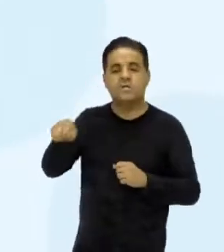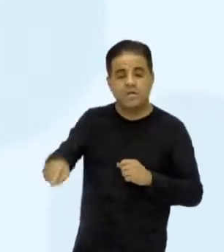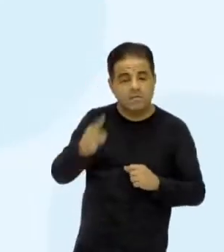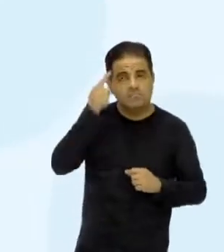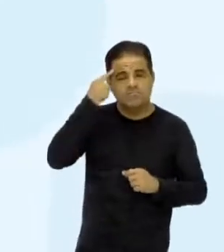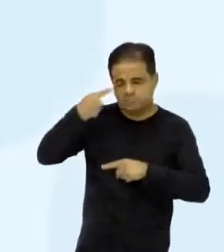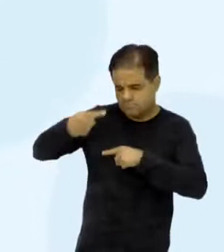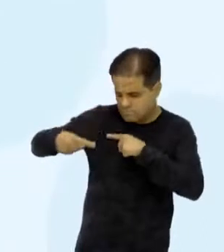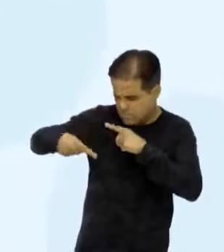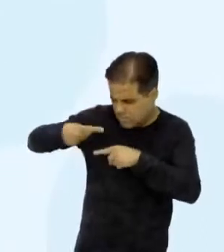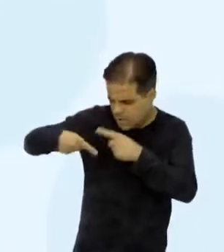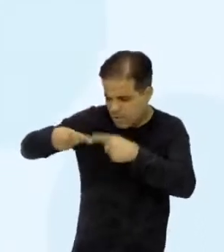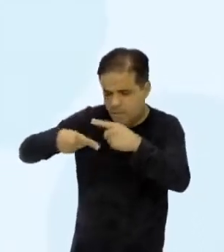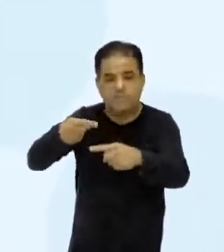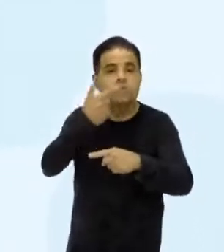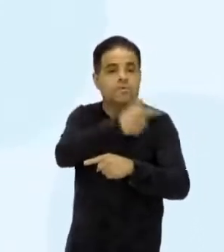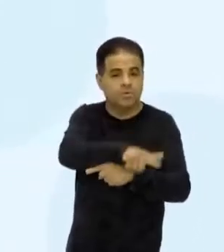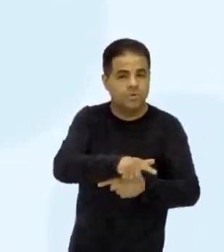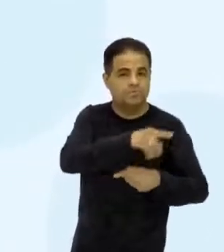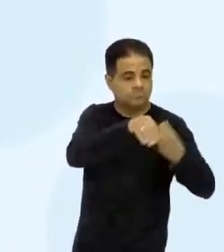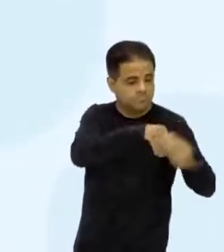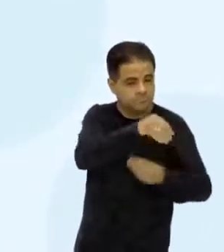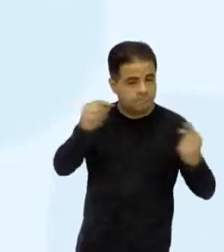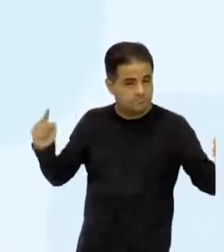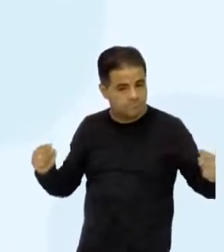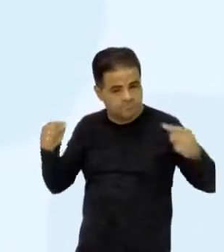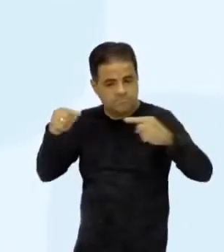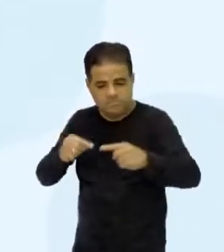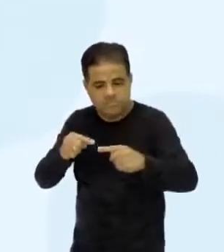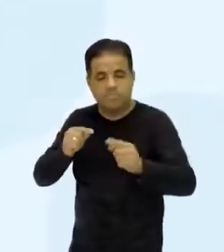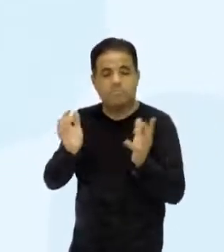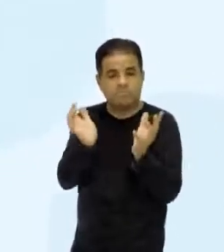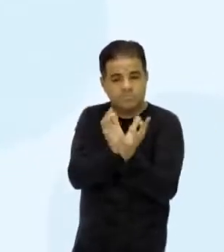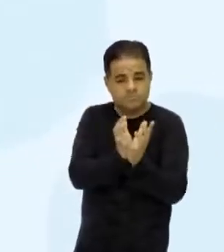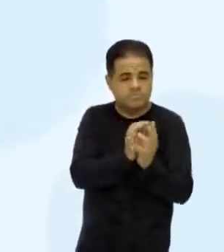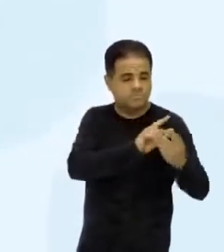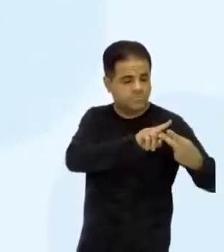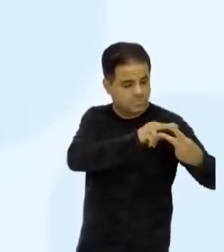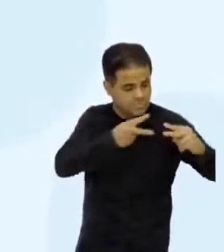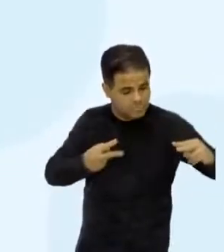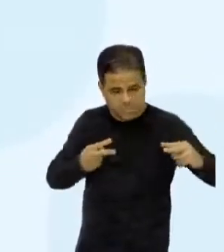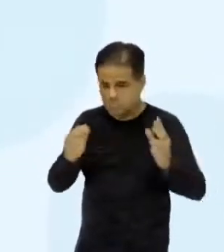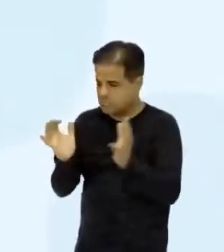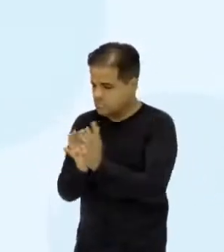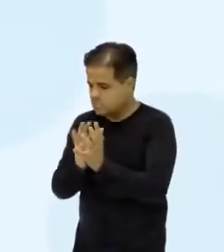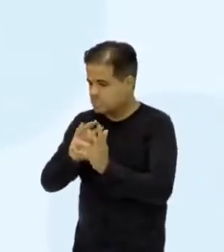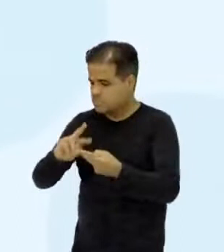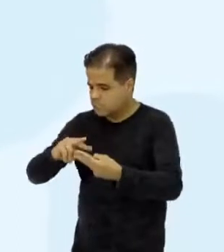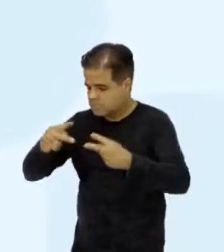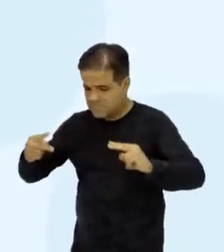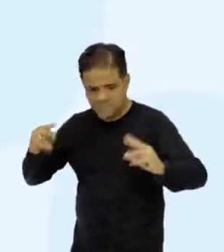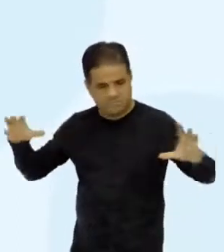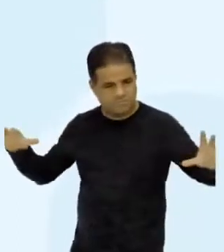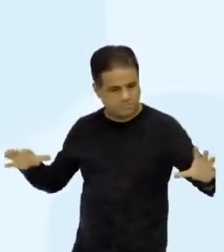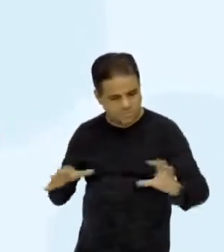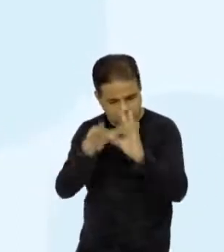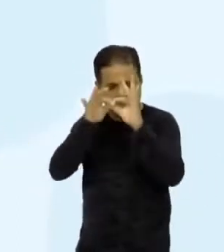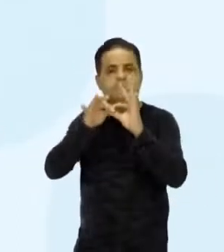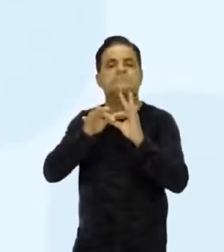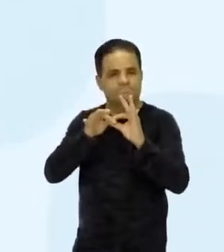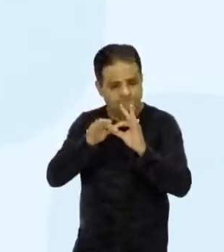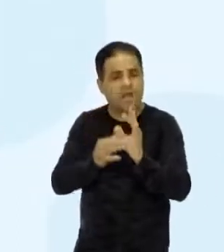se reproduz com um outro organismo que tem um outro determinado grupo de genes, eu faço essa recombinação, é o que garante